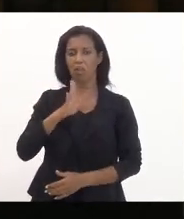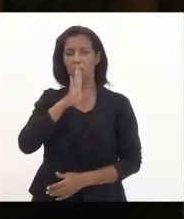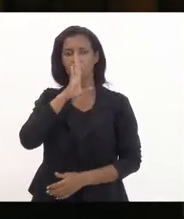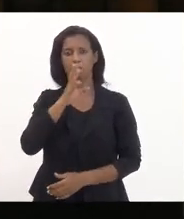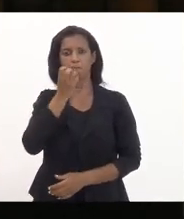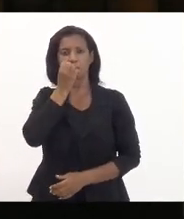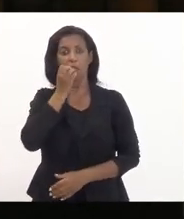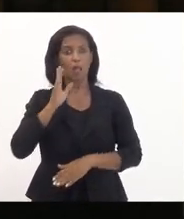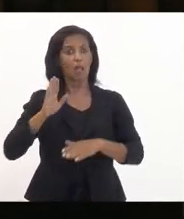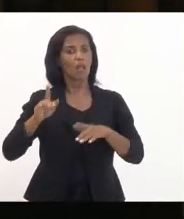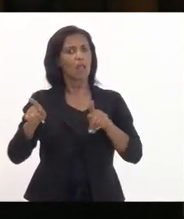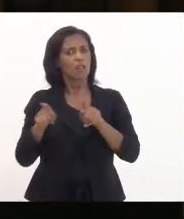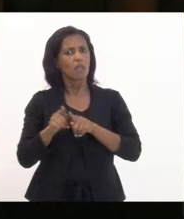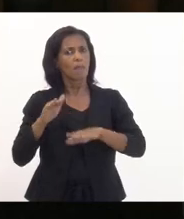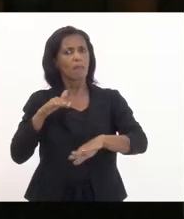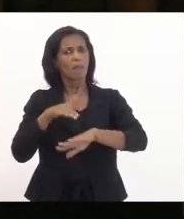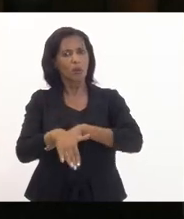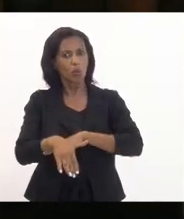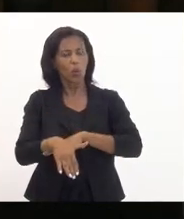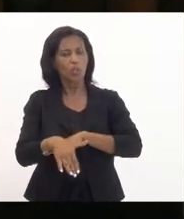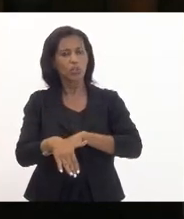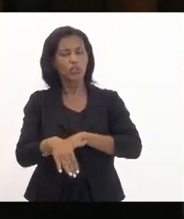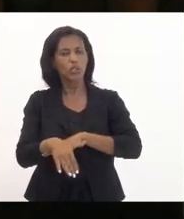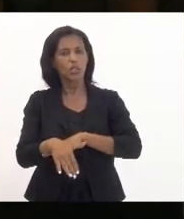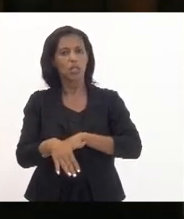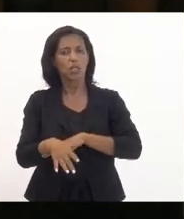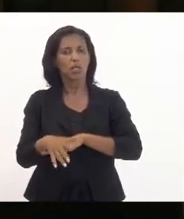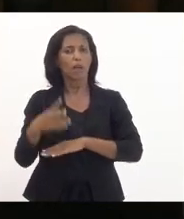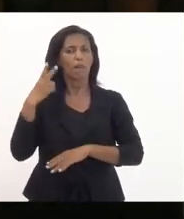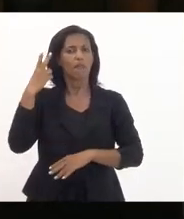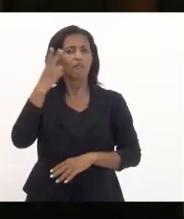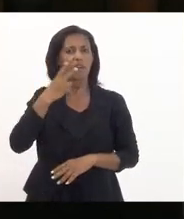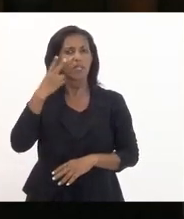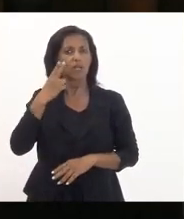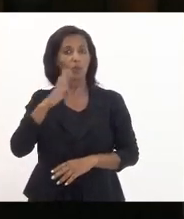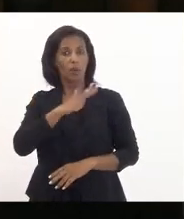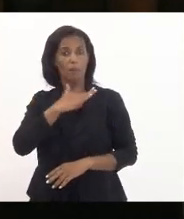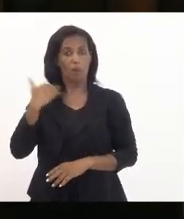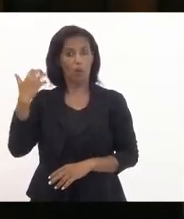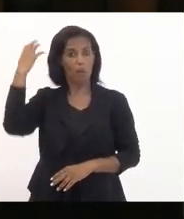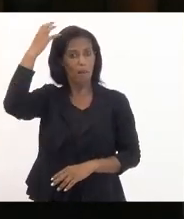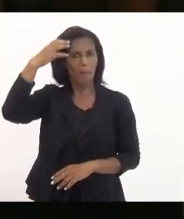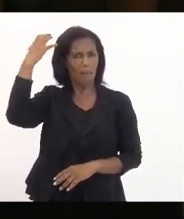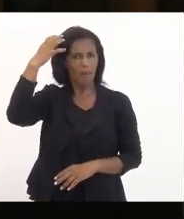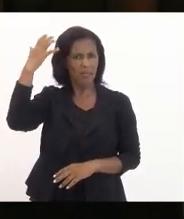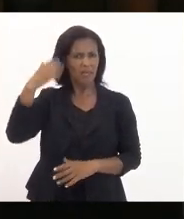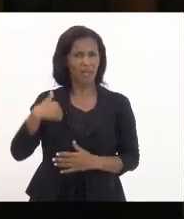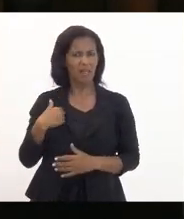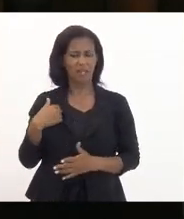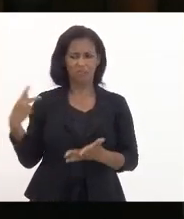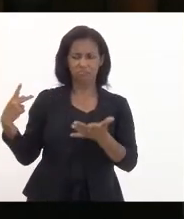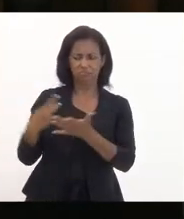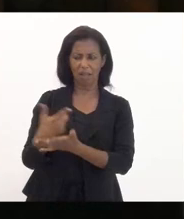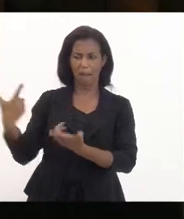mesma noite que a vereadora Marielle foi assassinada, crime esse bárbaro que eu já cansei aqui de